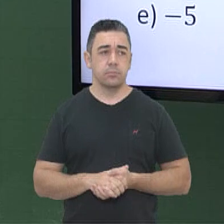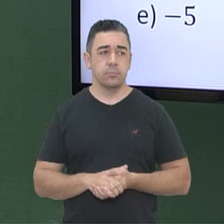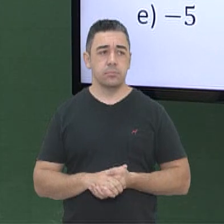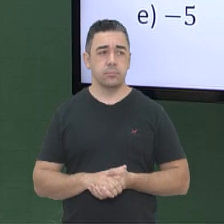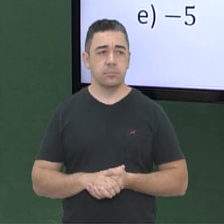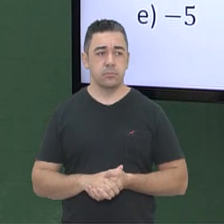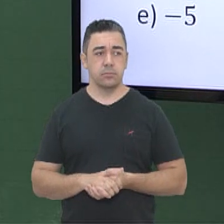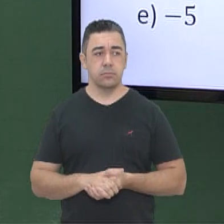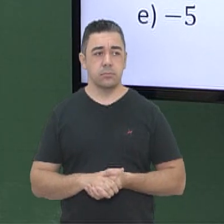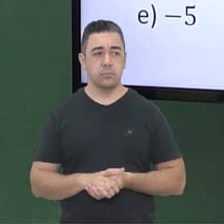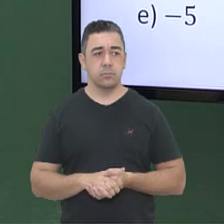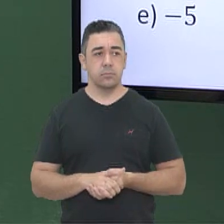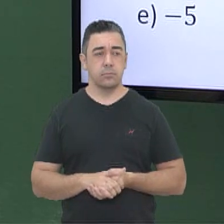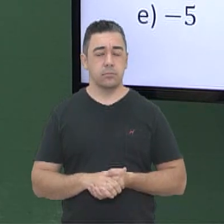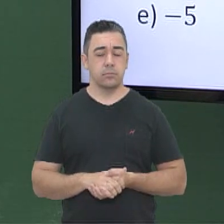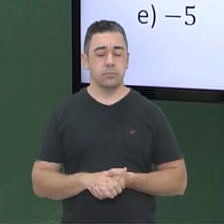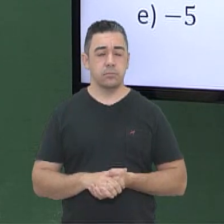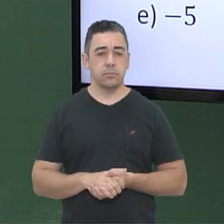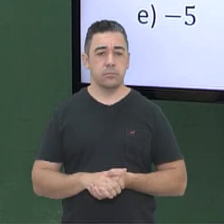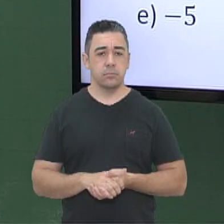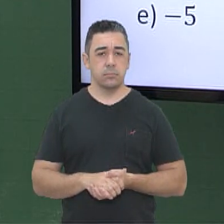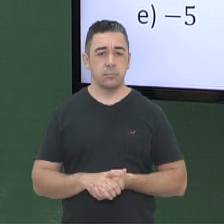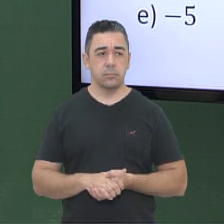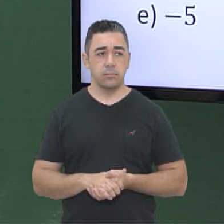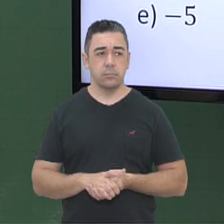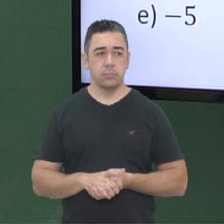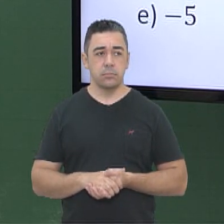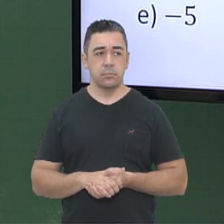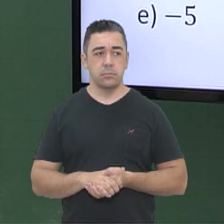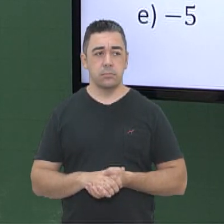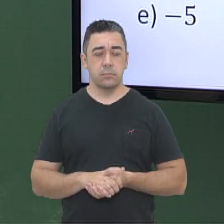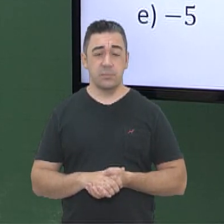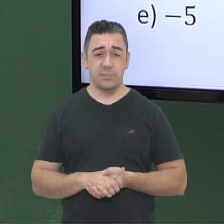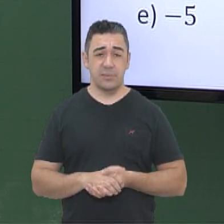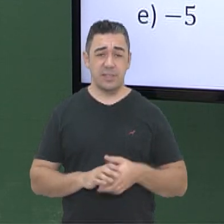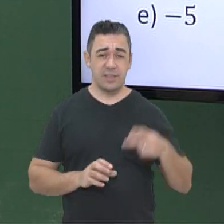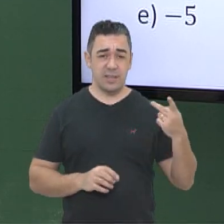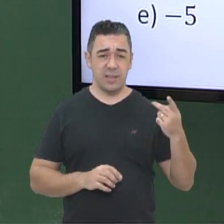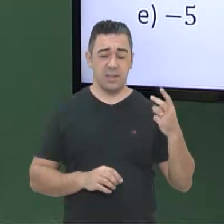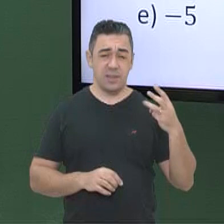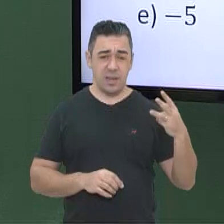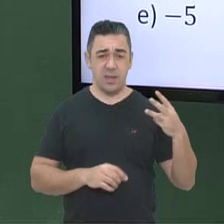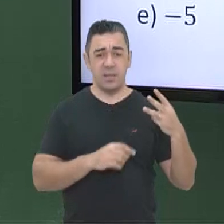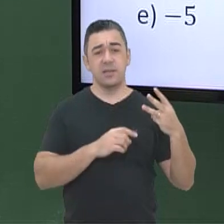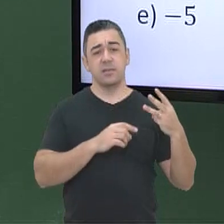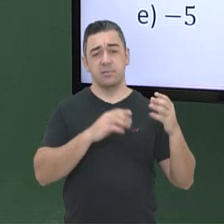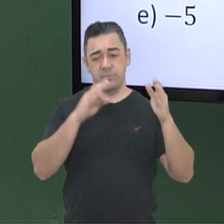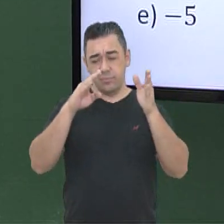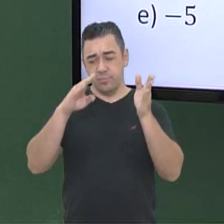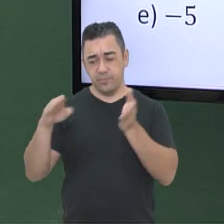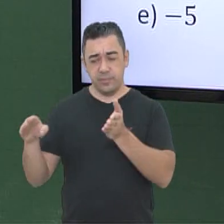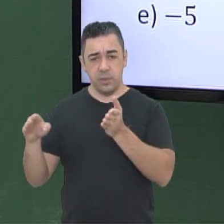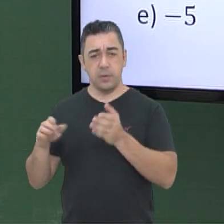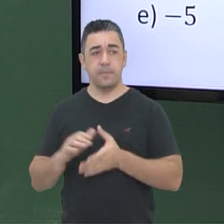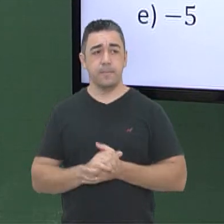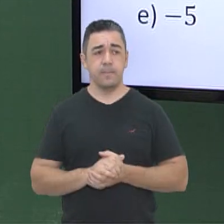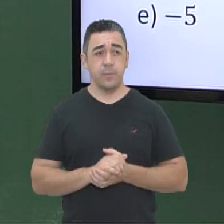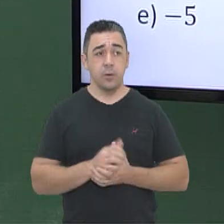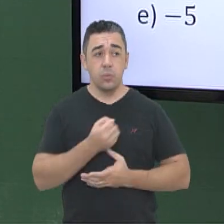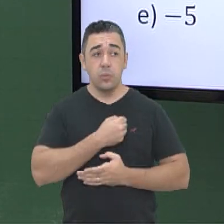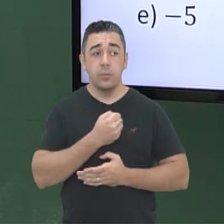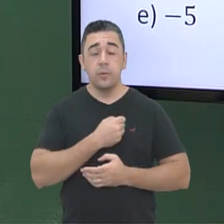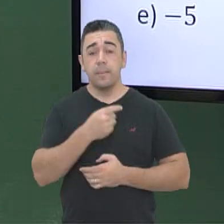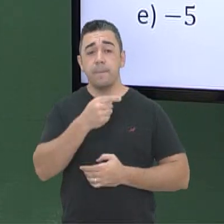né? Então, ficou assim. 3 raiz de 10 menos 3 raiz de 10, esse com esse foi embora.